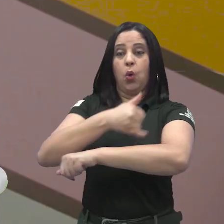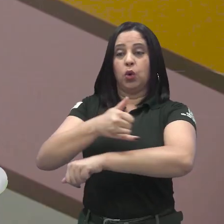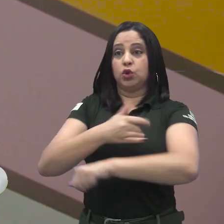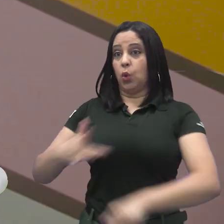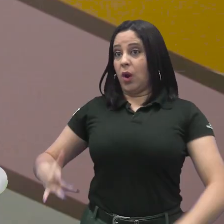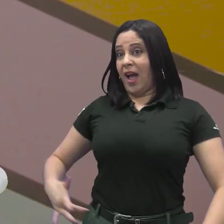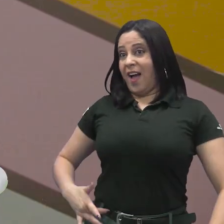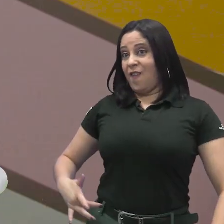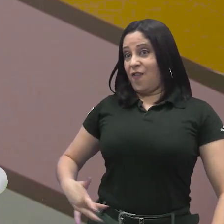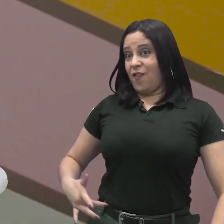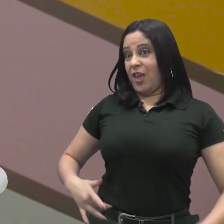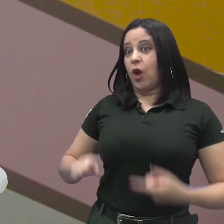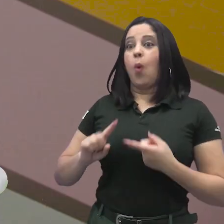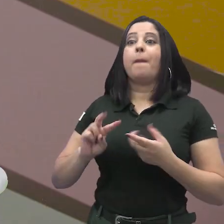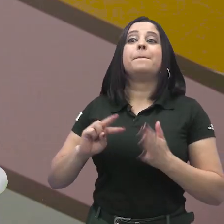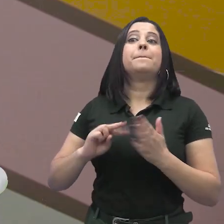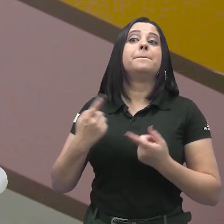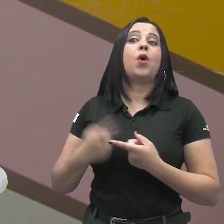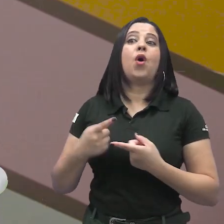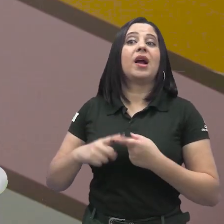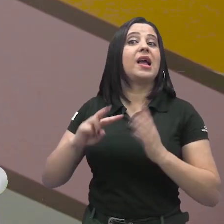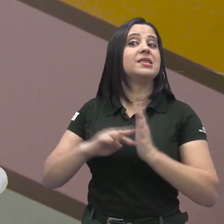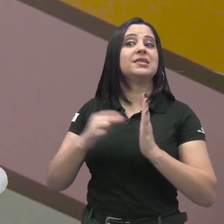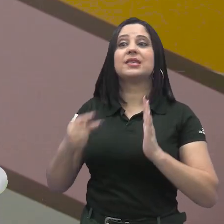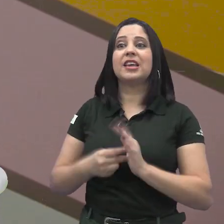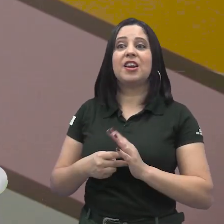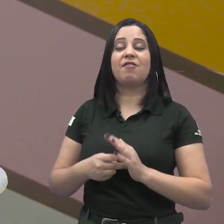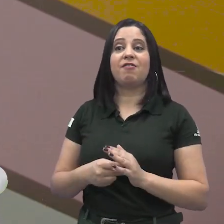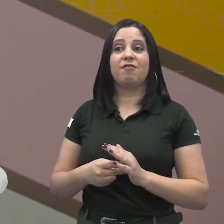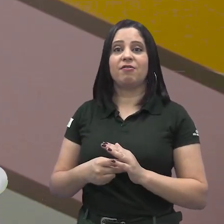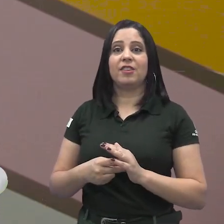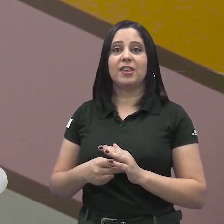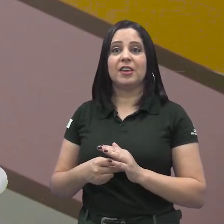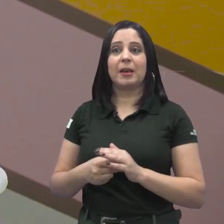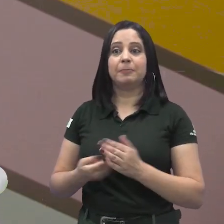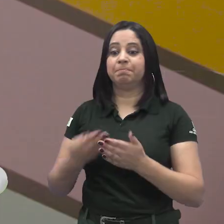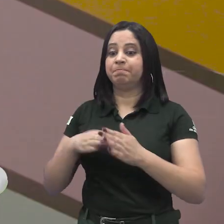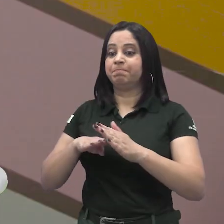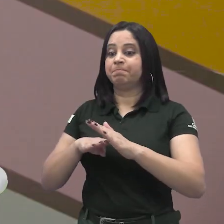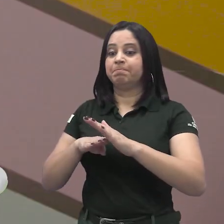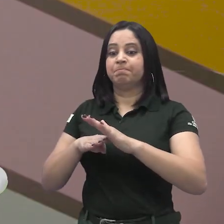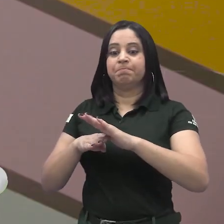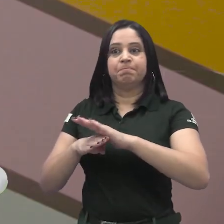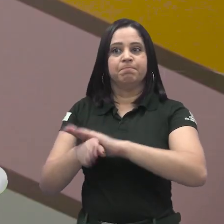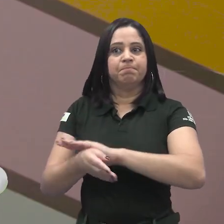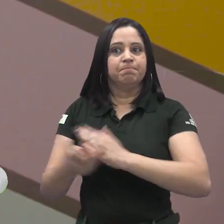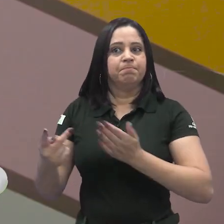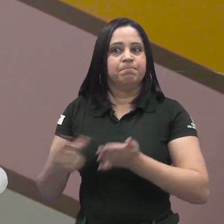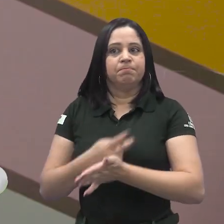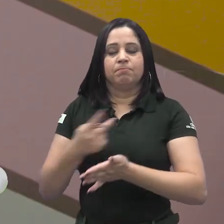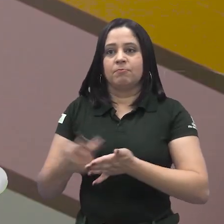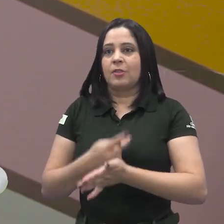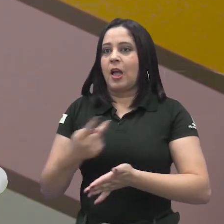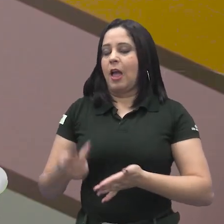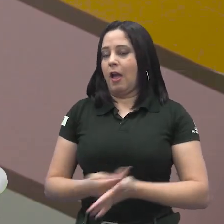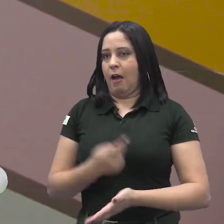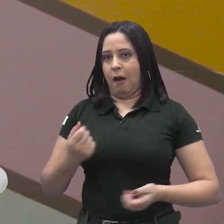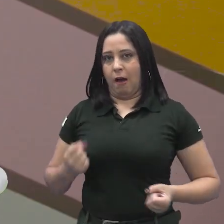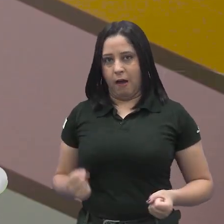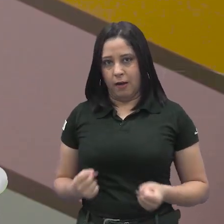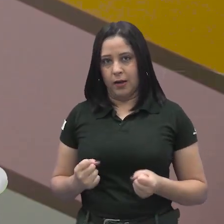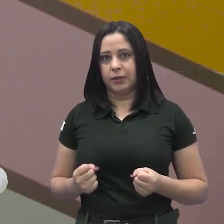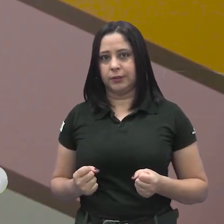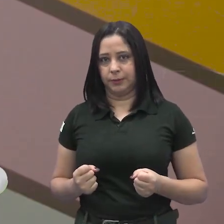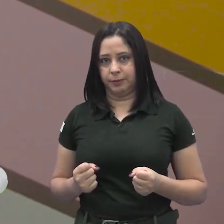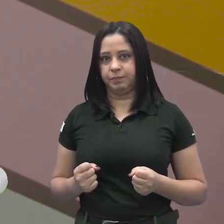vem de um estilo de vida inadequado. Então, tudo isso junto é como se fosse uma fogueira de risco cardiovascular,